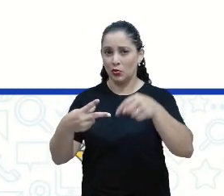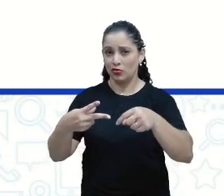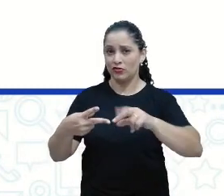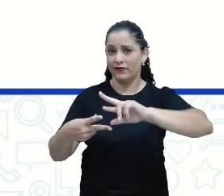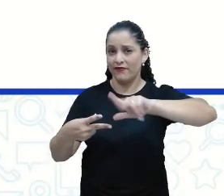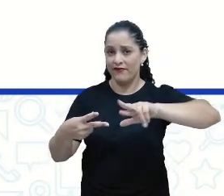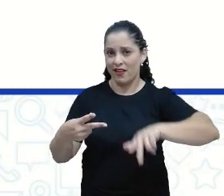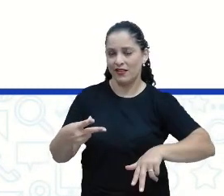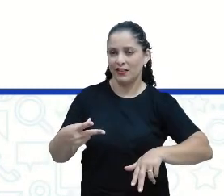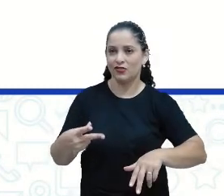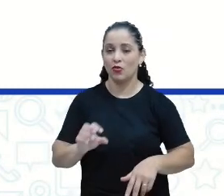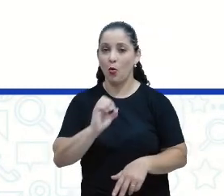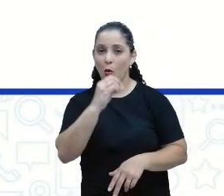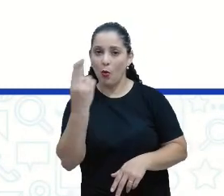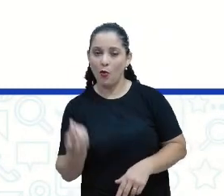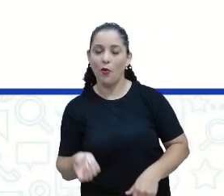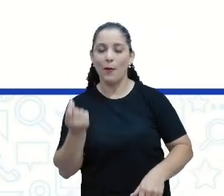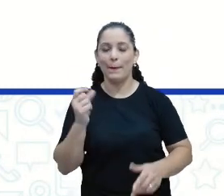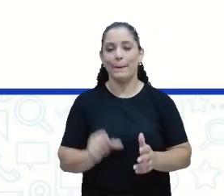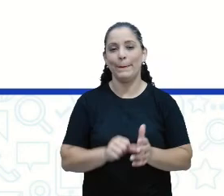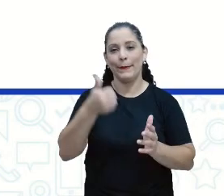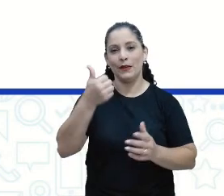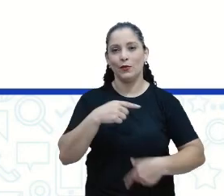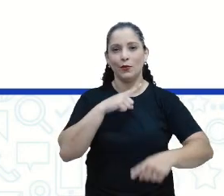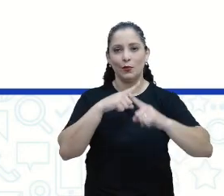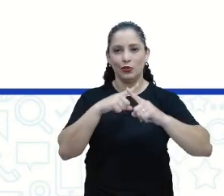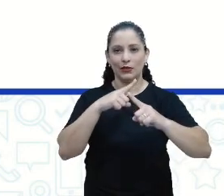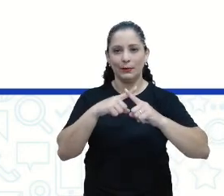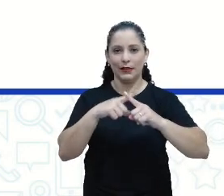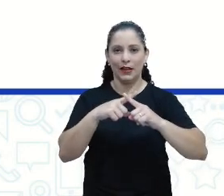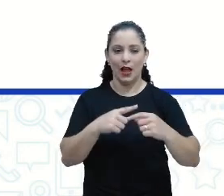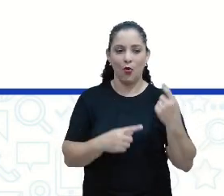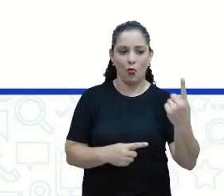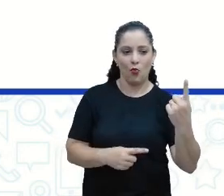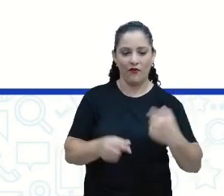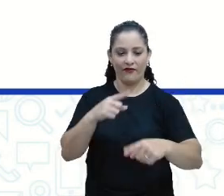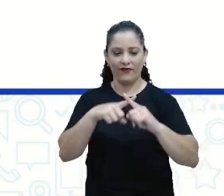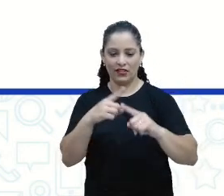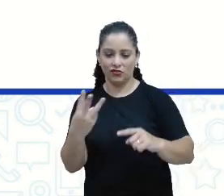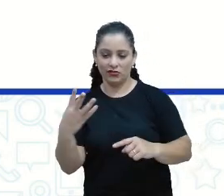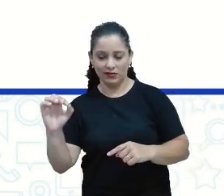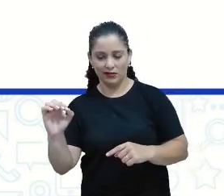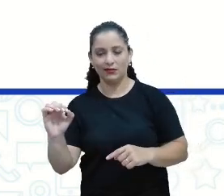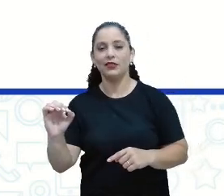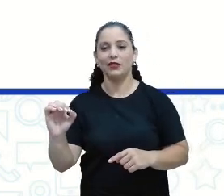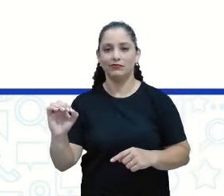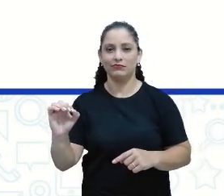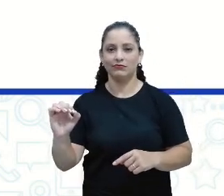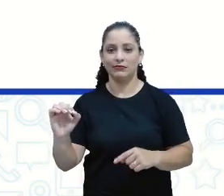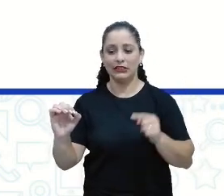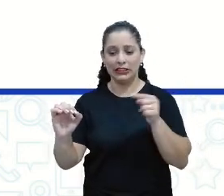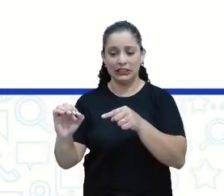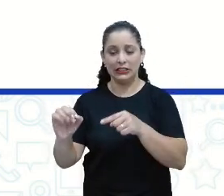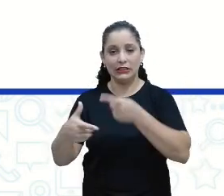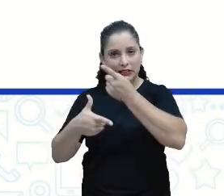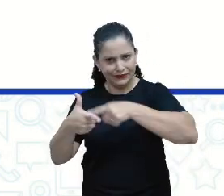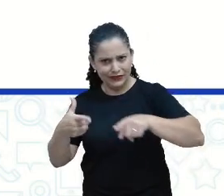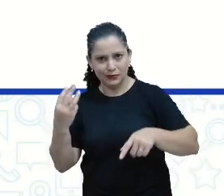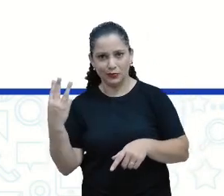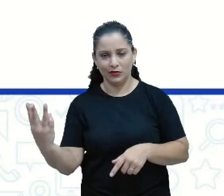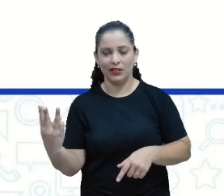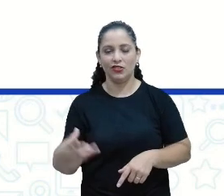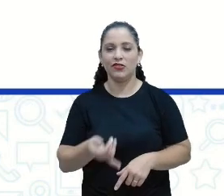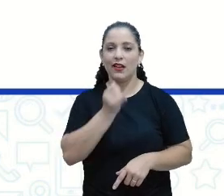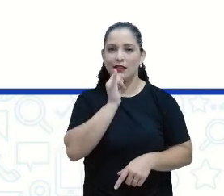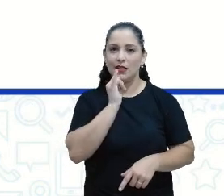formas. Ou você multiplica primeiro o 1 pelo 30, e o resultado você divide por 3. Então, eu